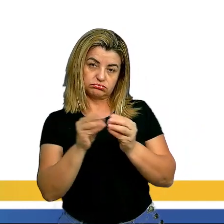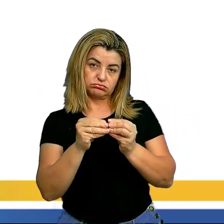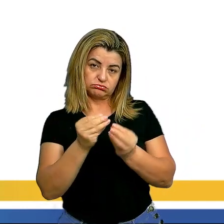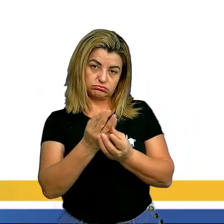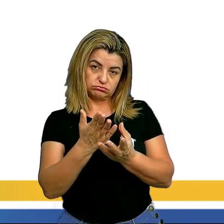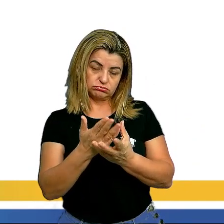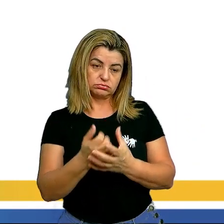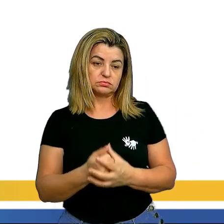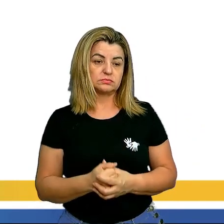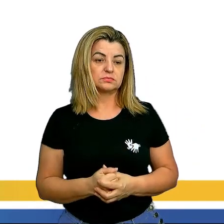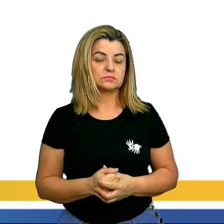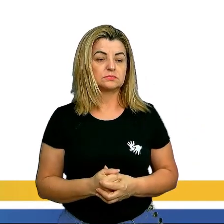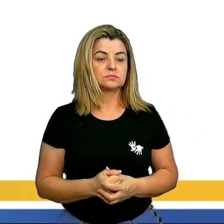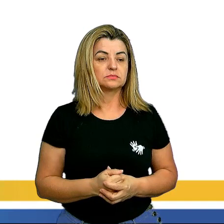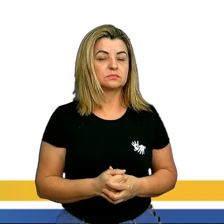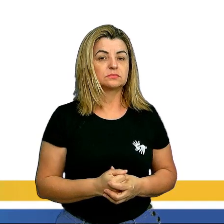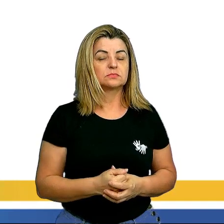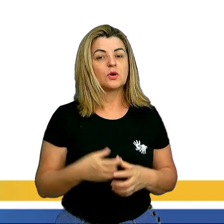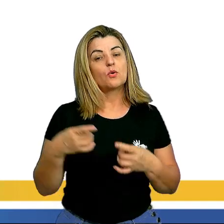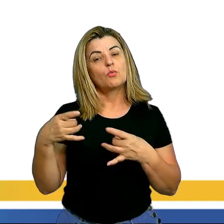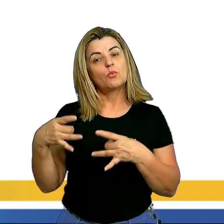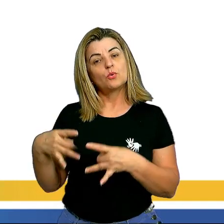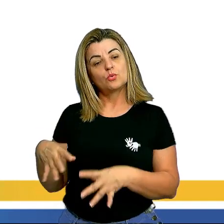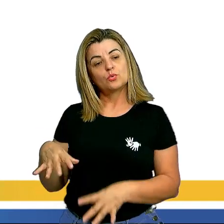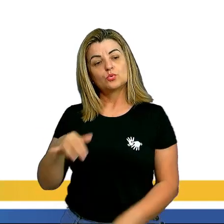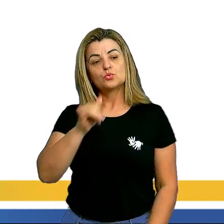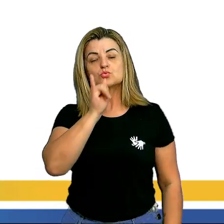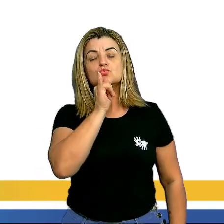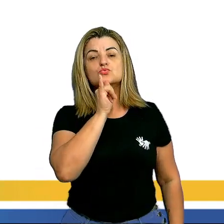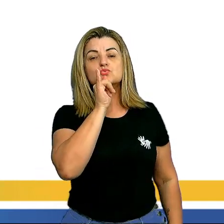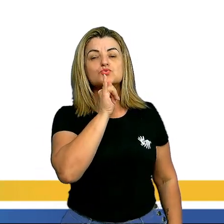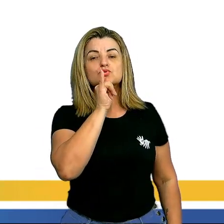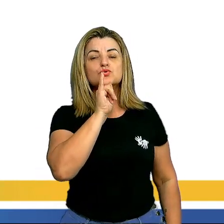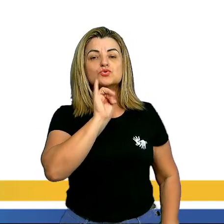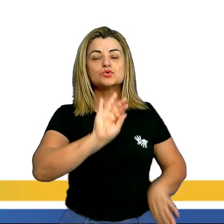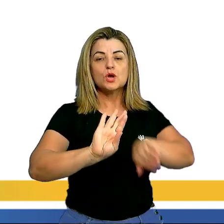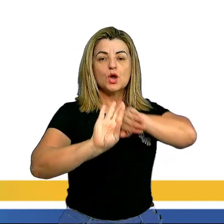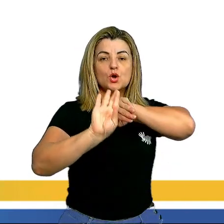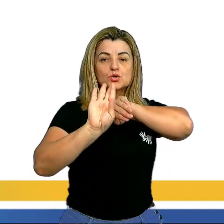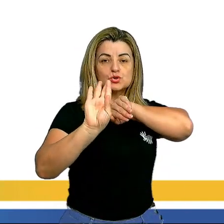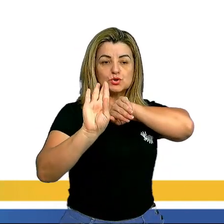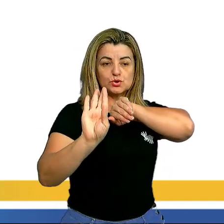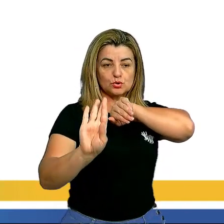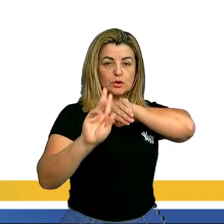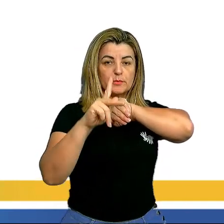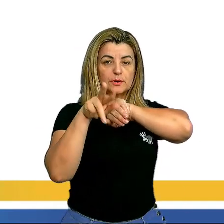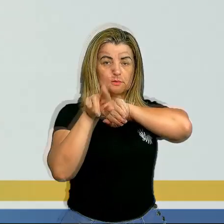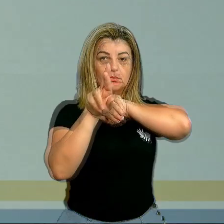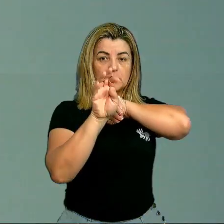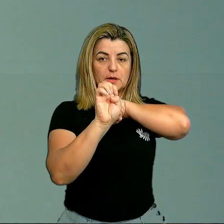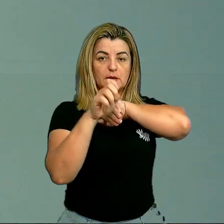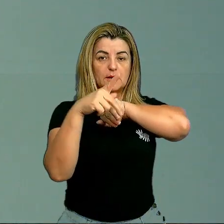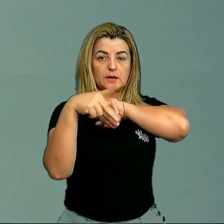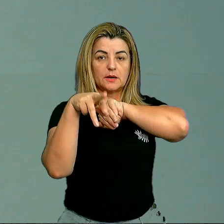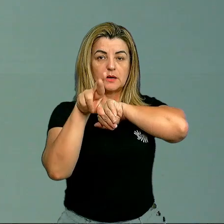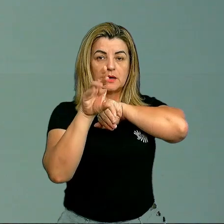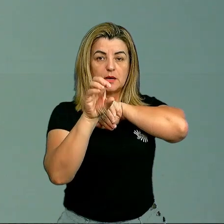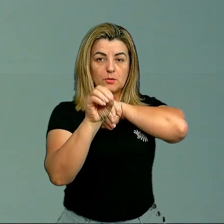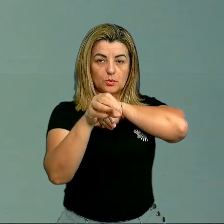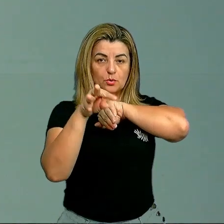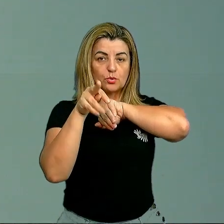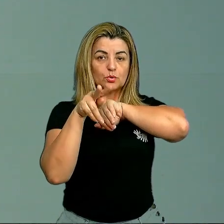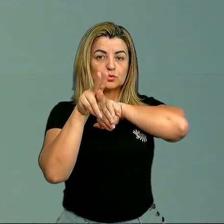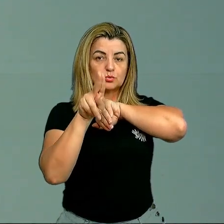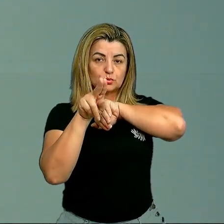vocês. E por último, pessoal, a gente tem uns tipos de isolamento reprodutivo. Eu falei que quando